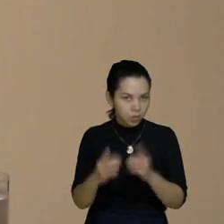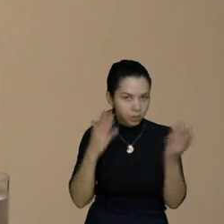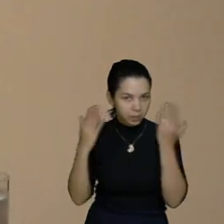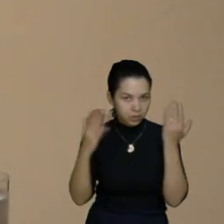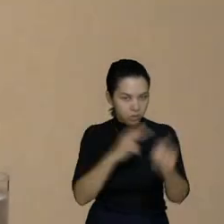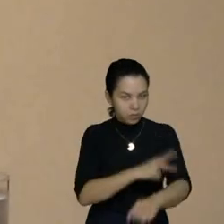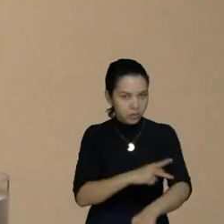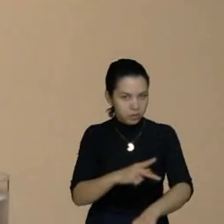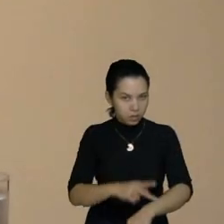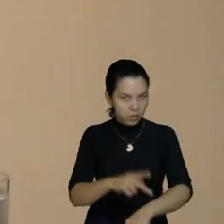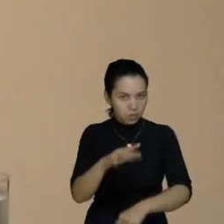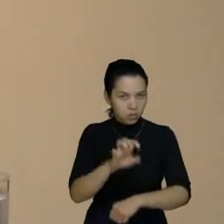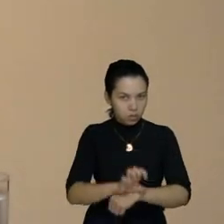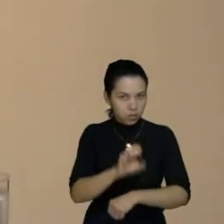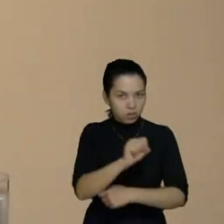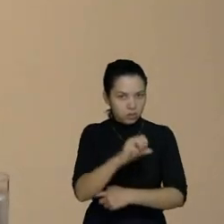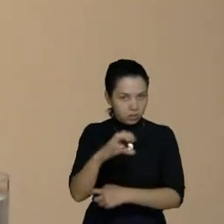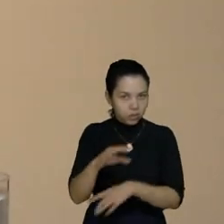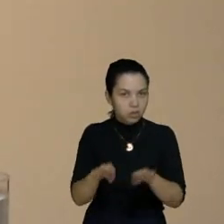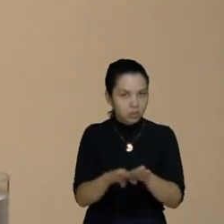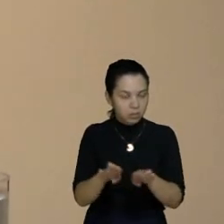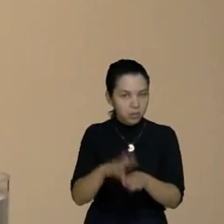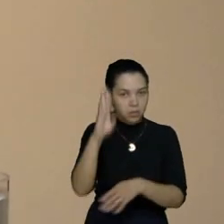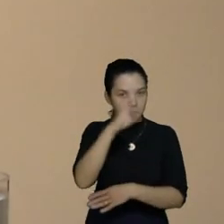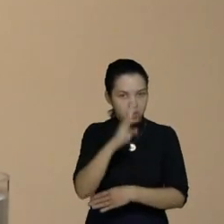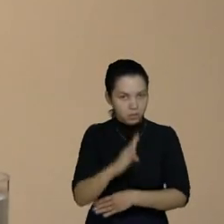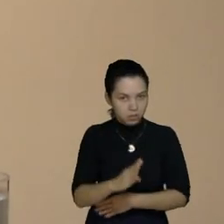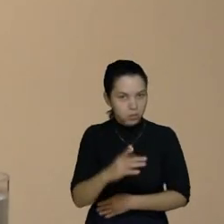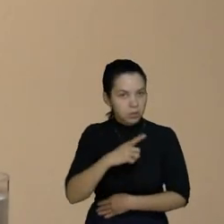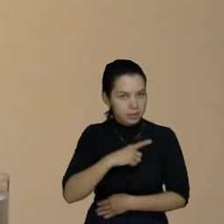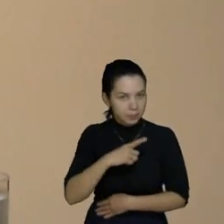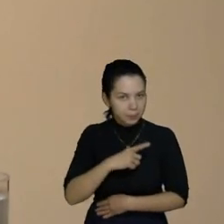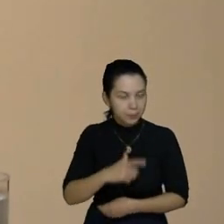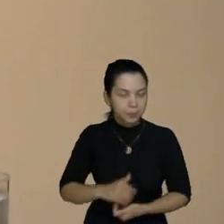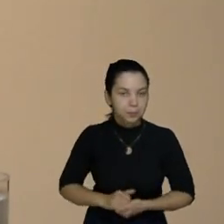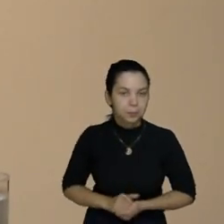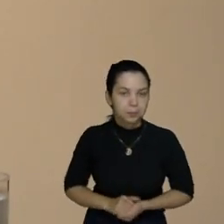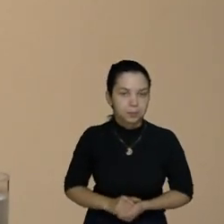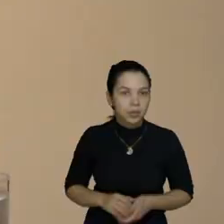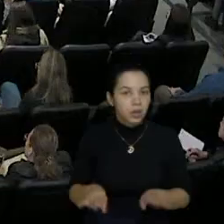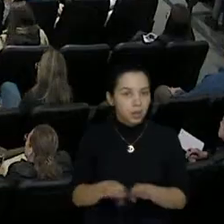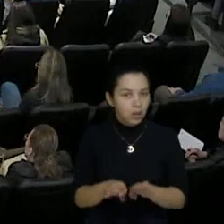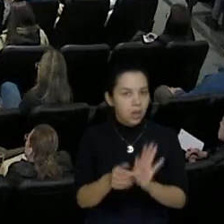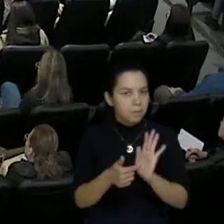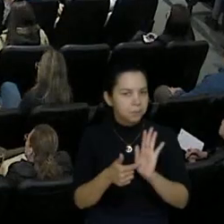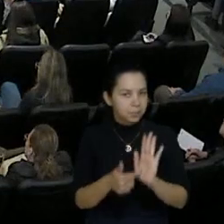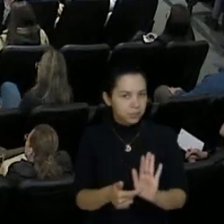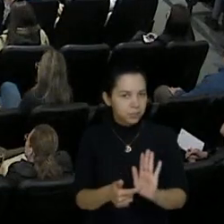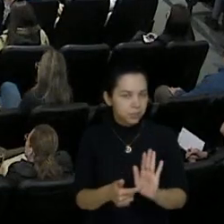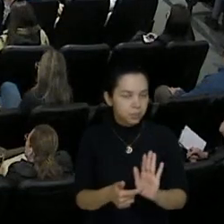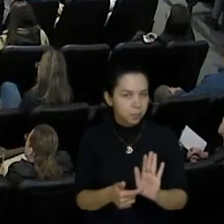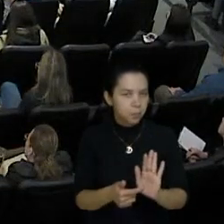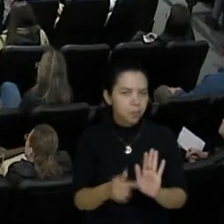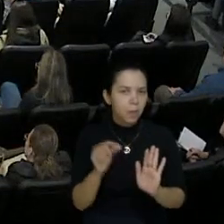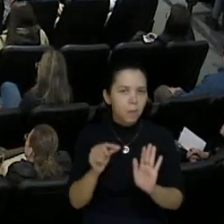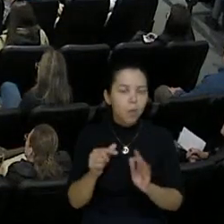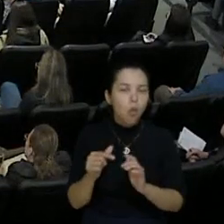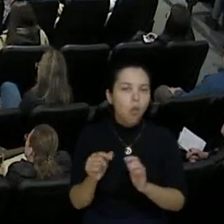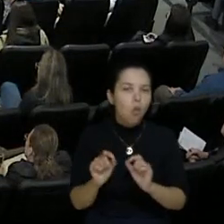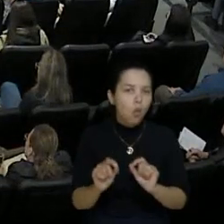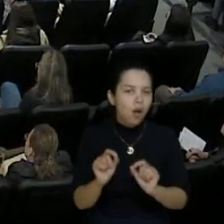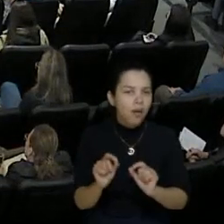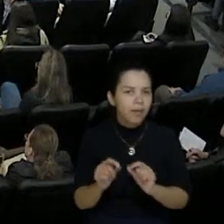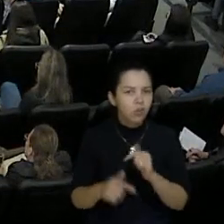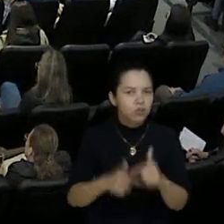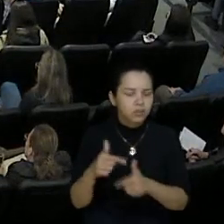e no Brasil nós temos e também vim apresentar um pouquinho mostrar um pouquinho para vocês o que que é o